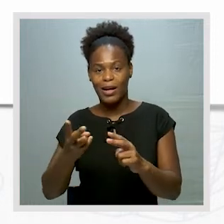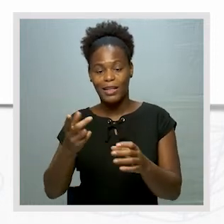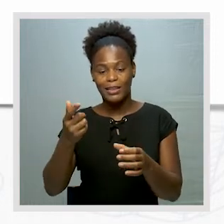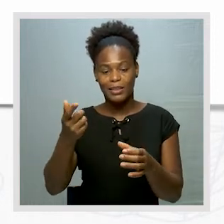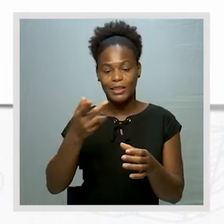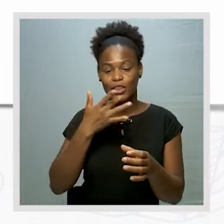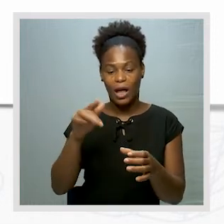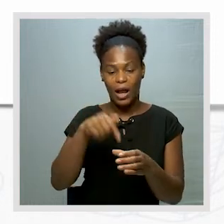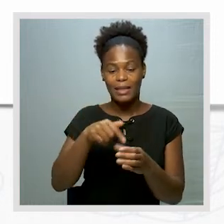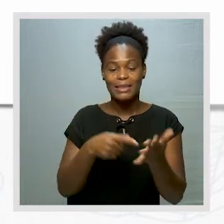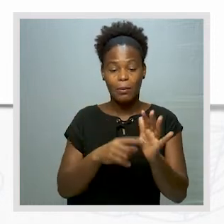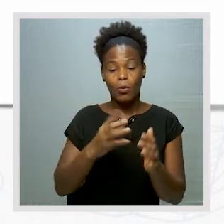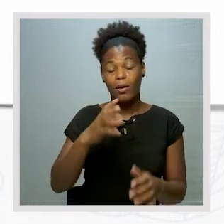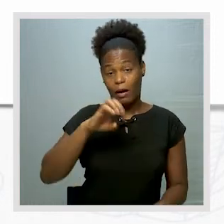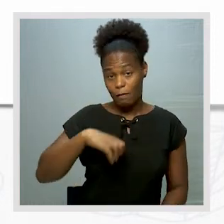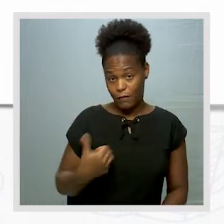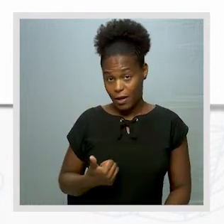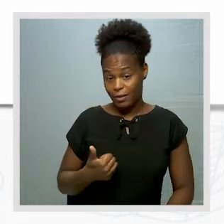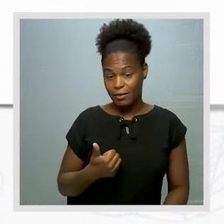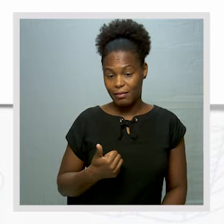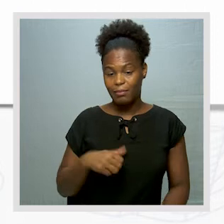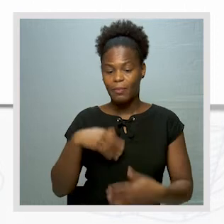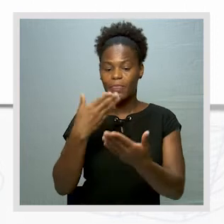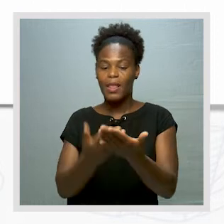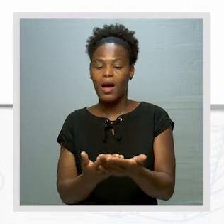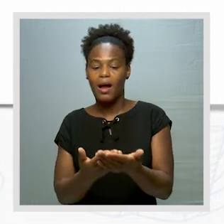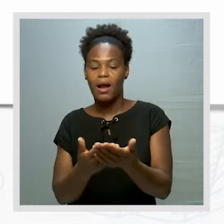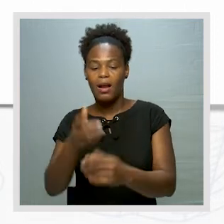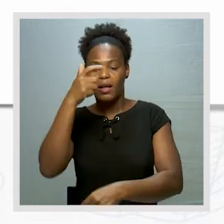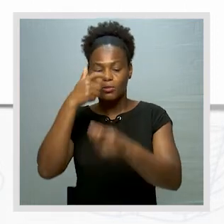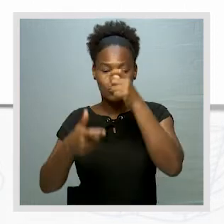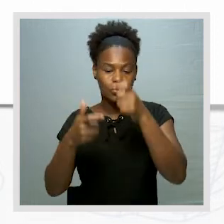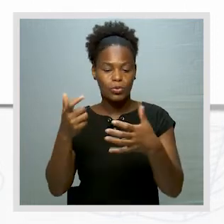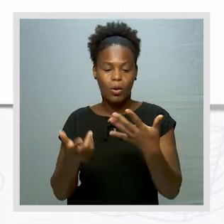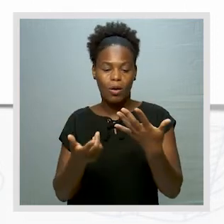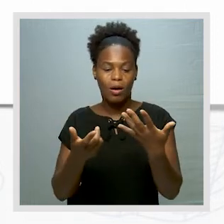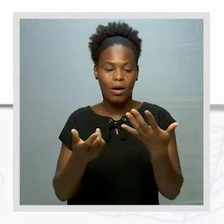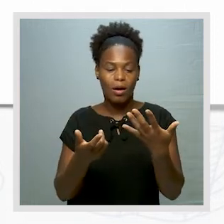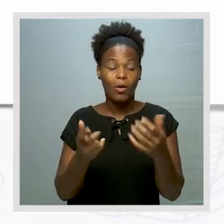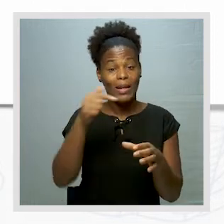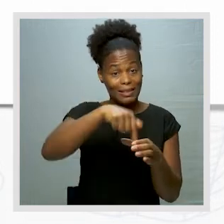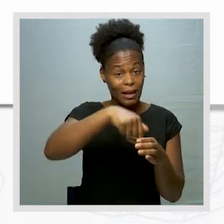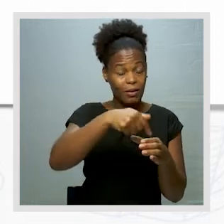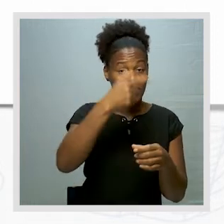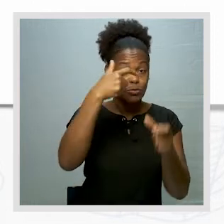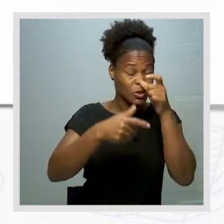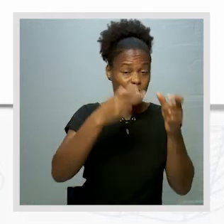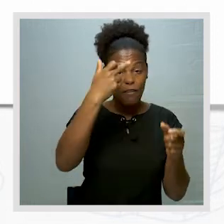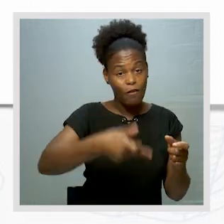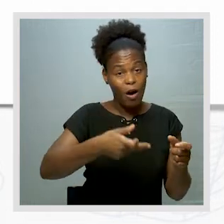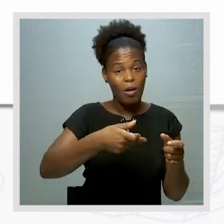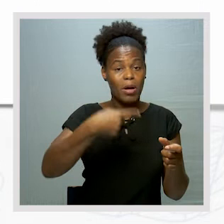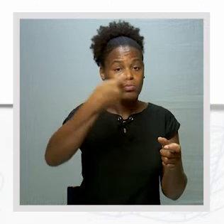o Estado, neste caso cabo-verdiano, dá às pessoas o quê? reforma,